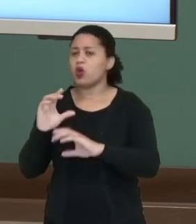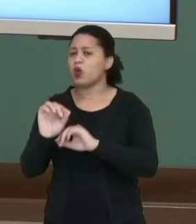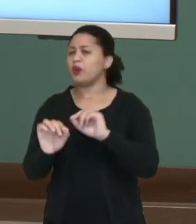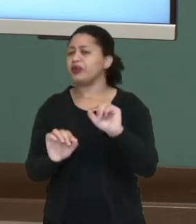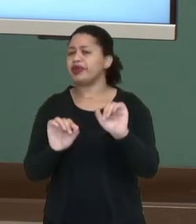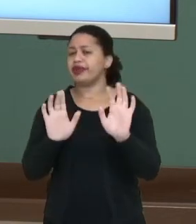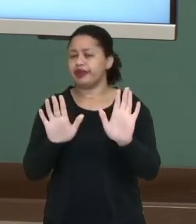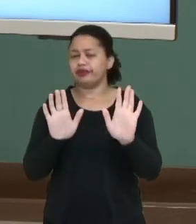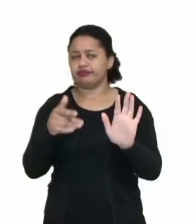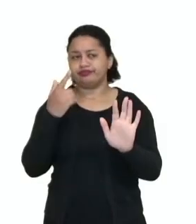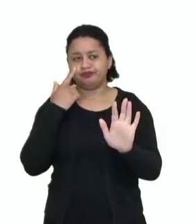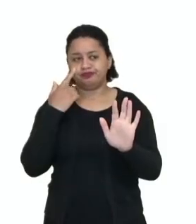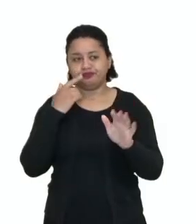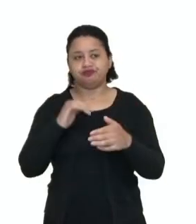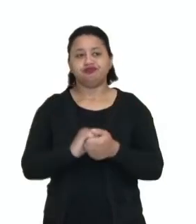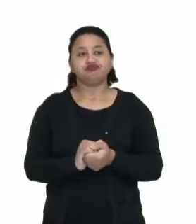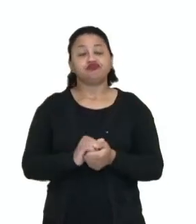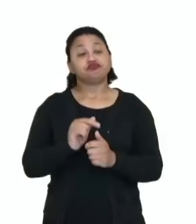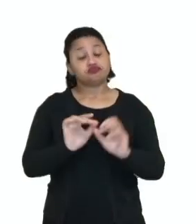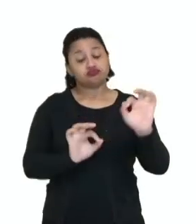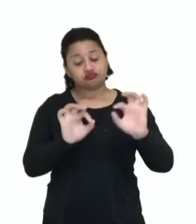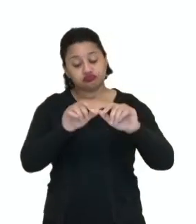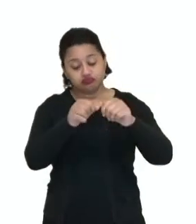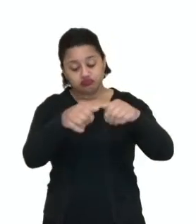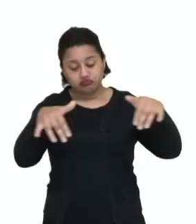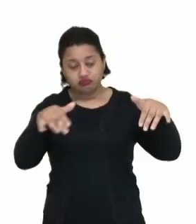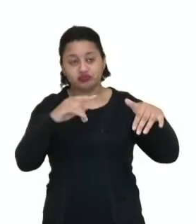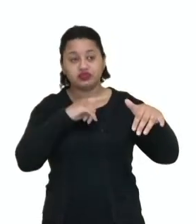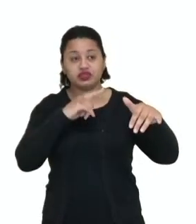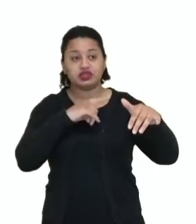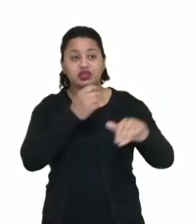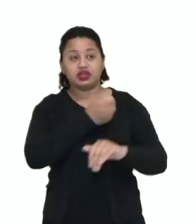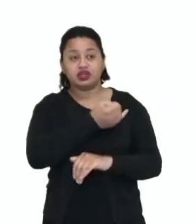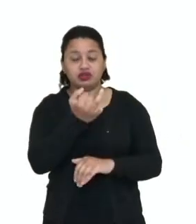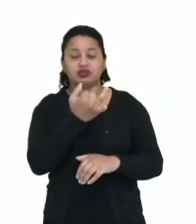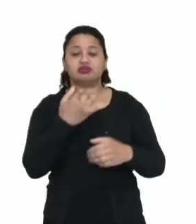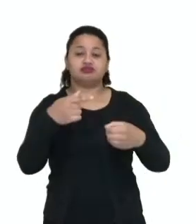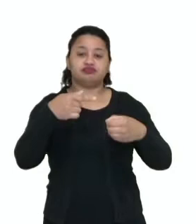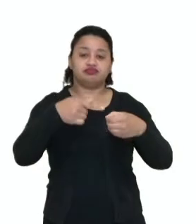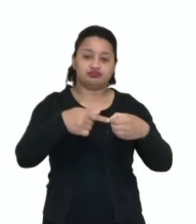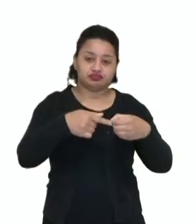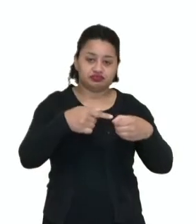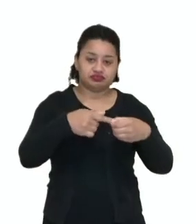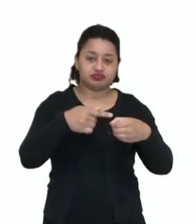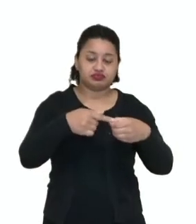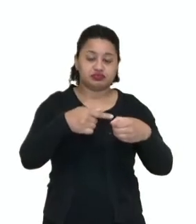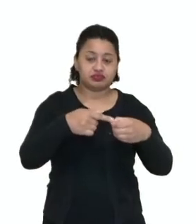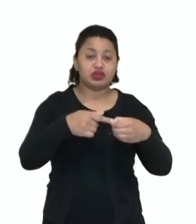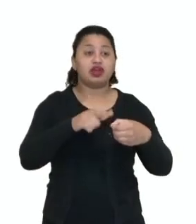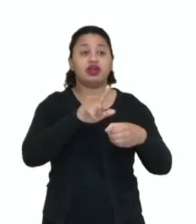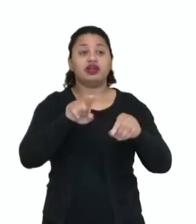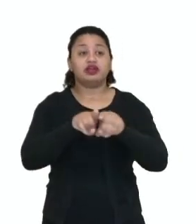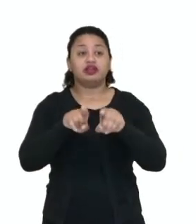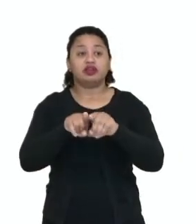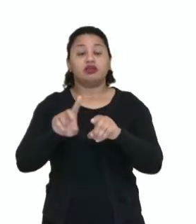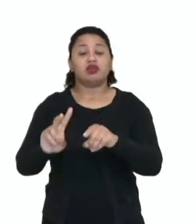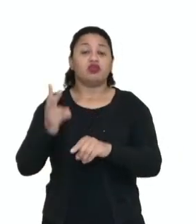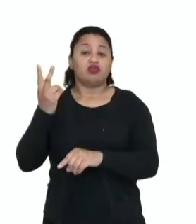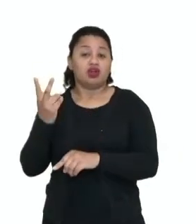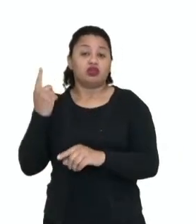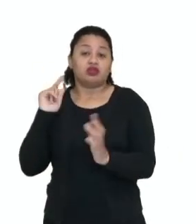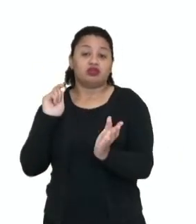funciona. O diagrama a seguir considera a quantidade de litros de gasolina e seus respectivos preços